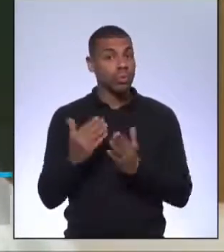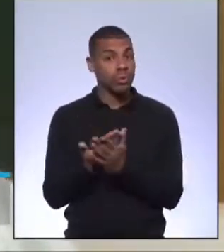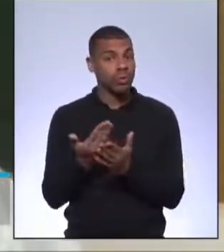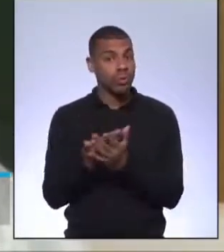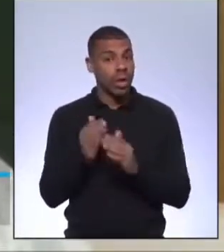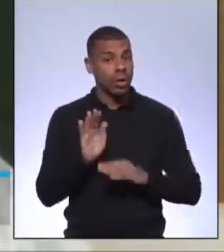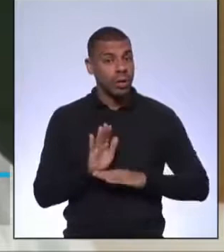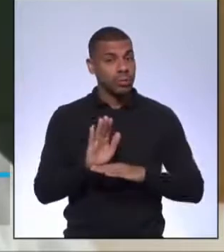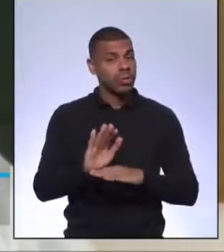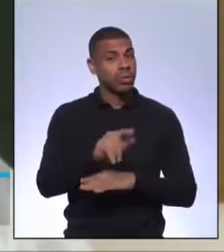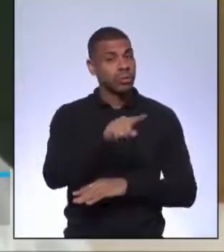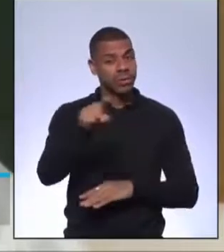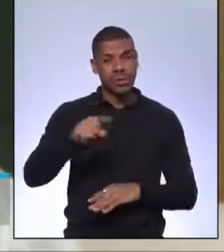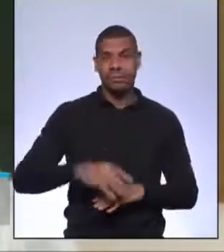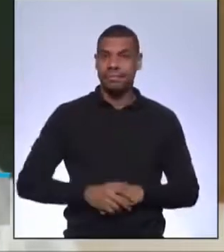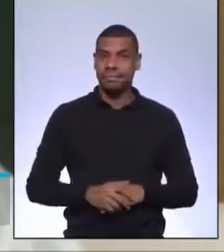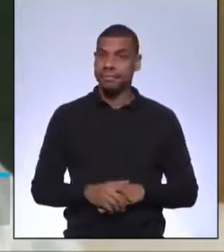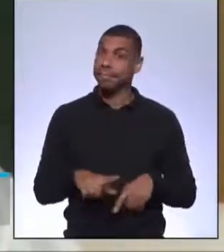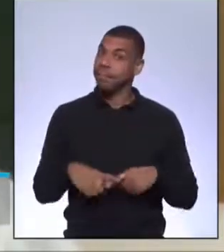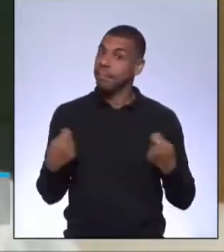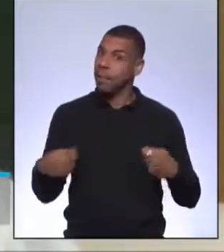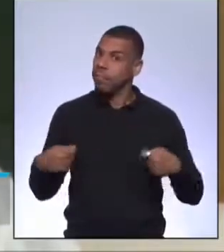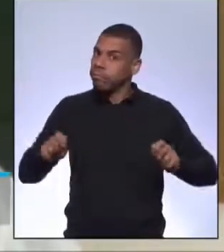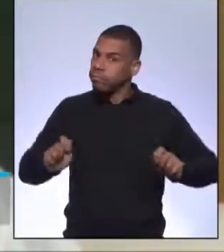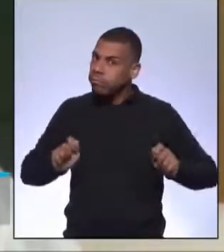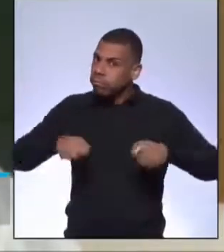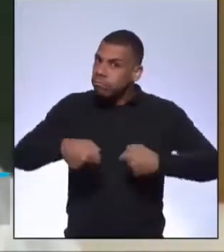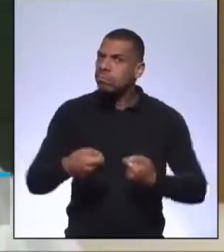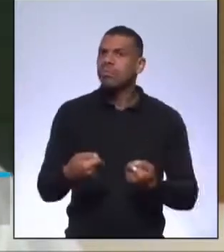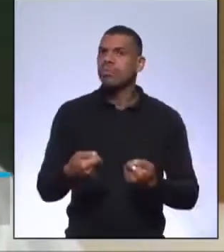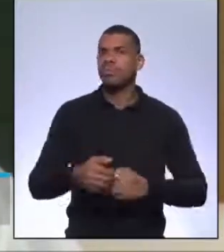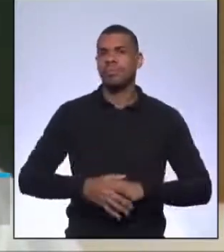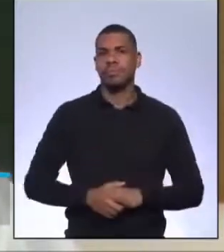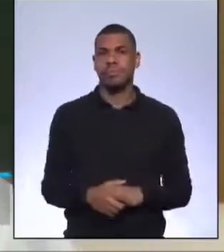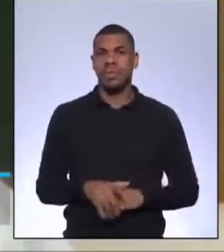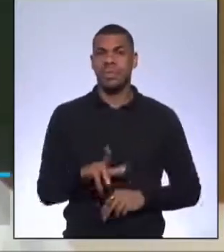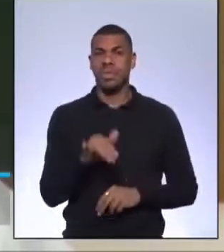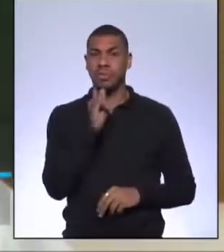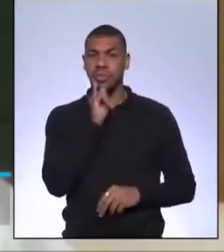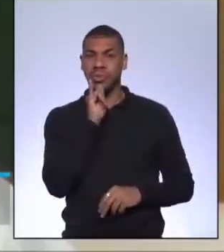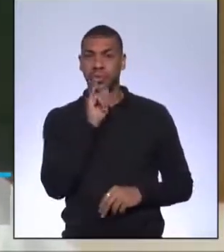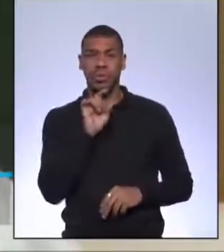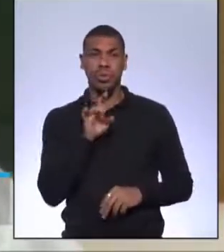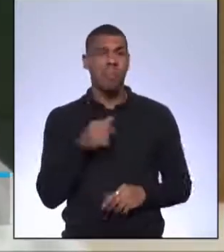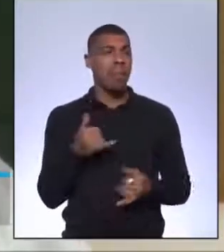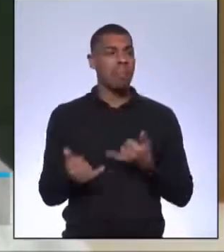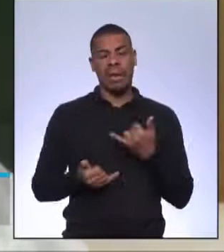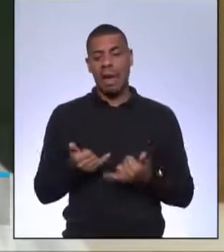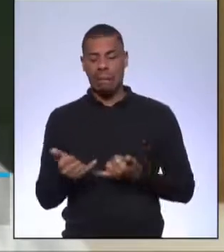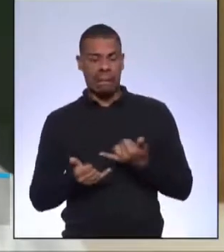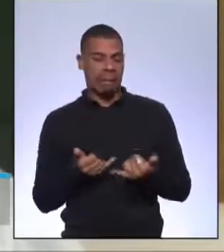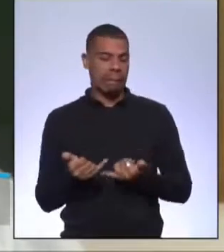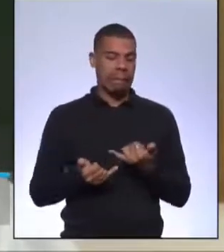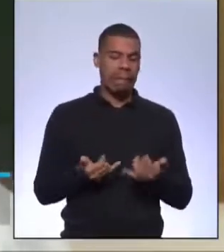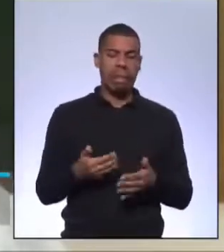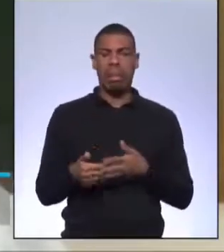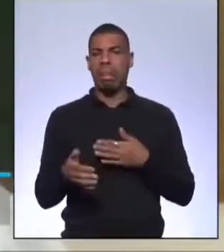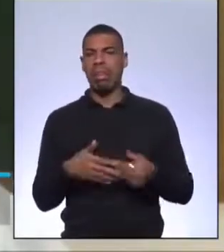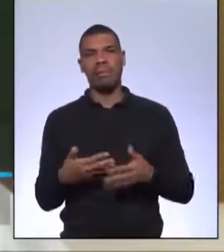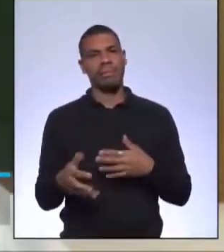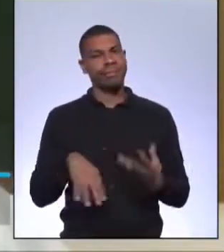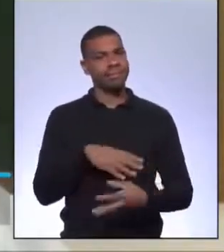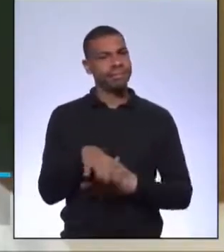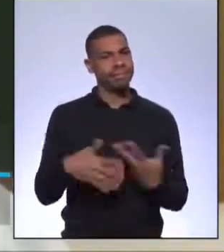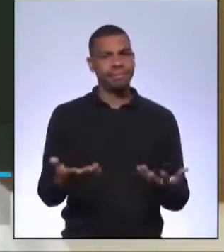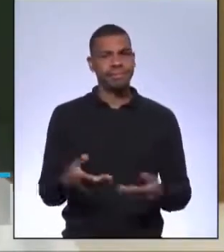te ajudando aí. Mas, né, a gente tem que se esforçar também, né? Se a gente entra com o intuito de brincar, dificilmente a gente vai